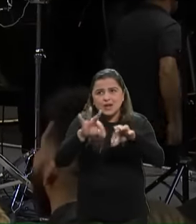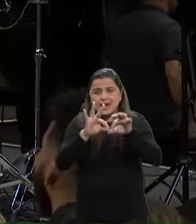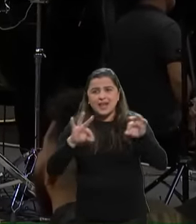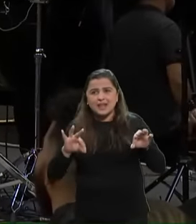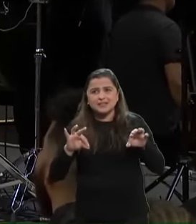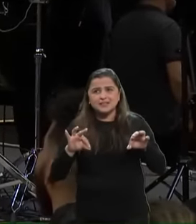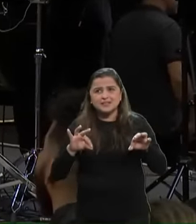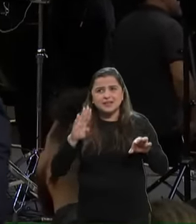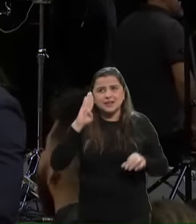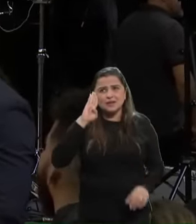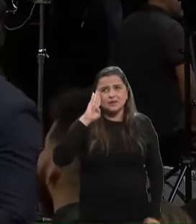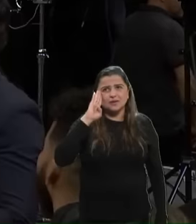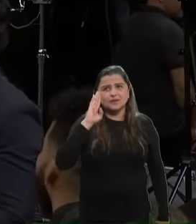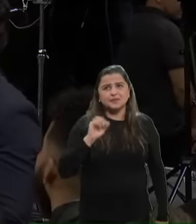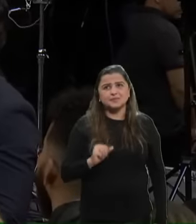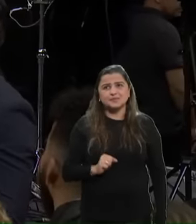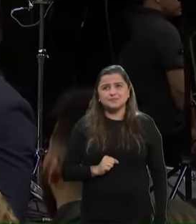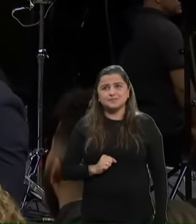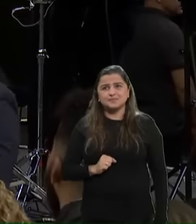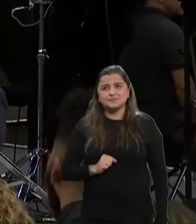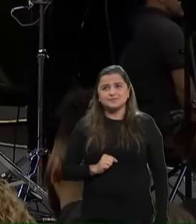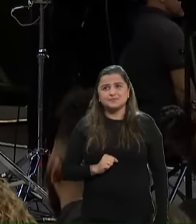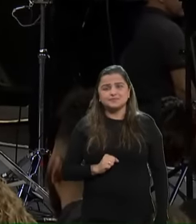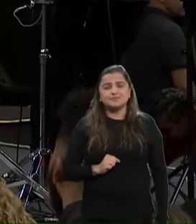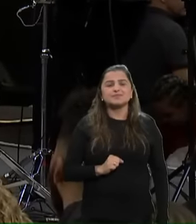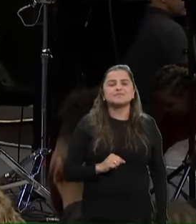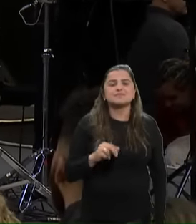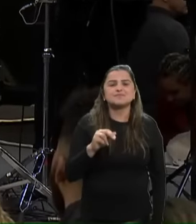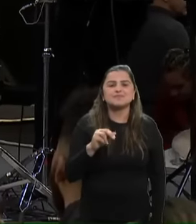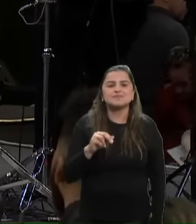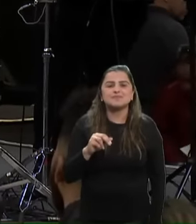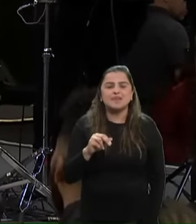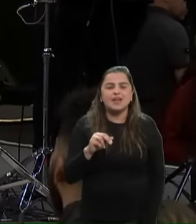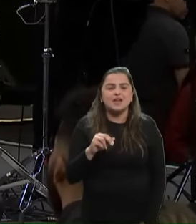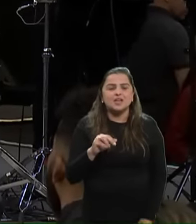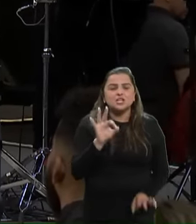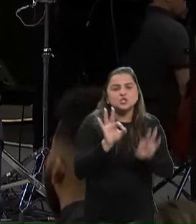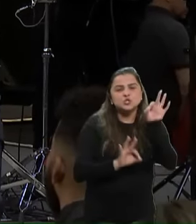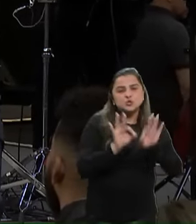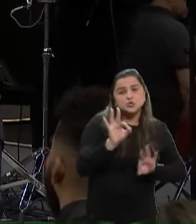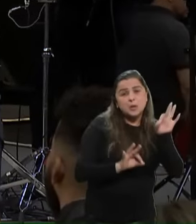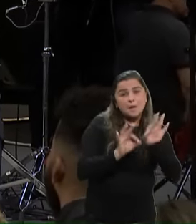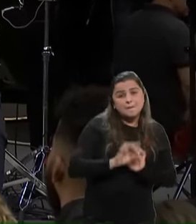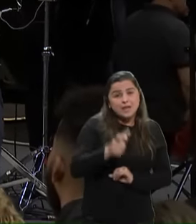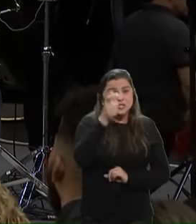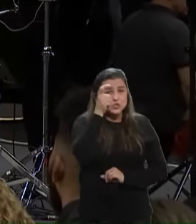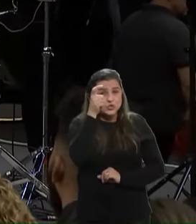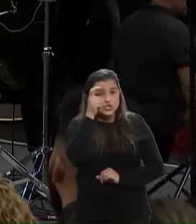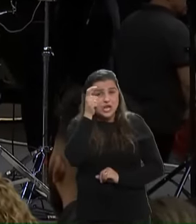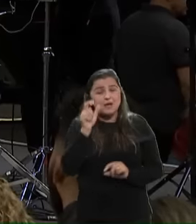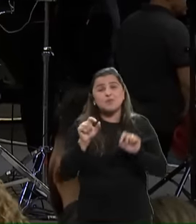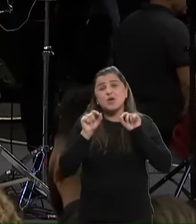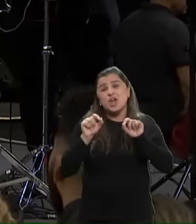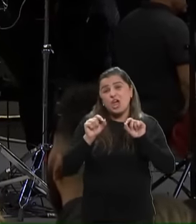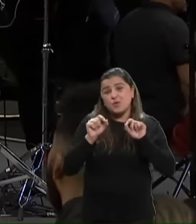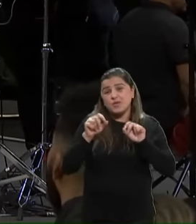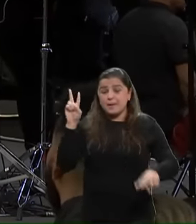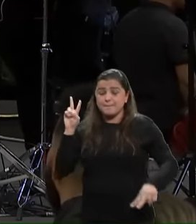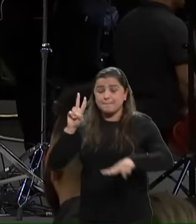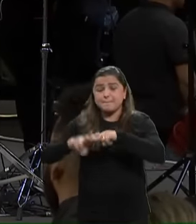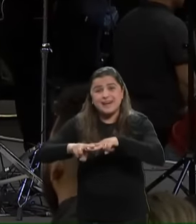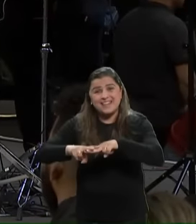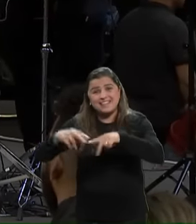A principal função do laço do passarinheiro é prender na terra